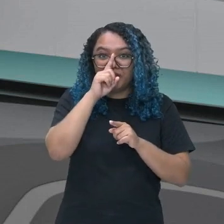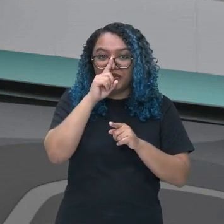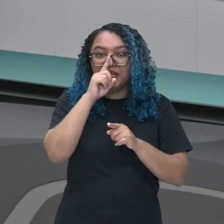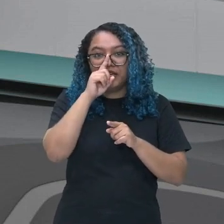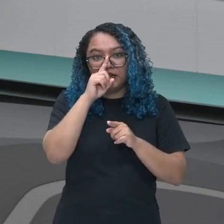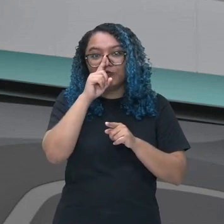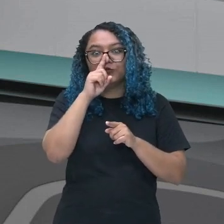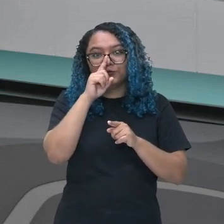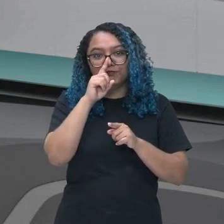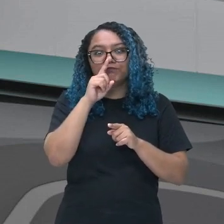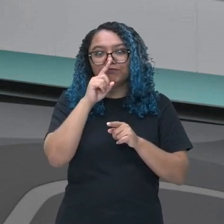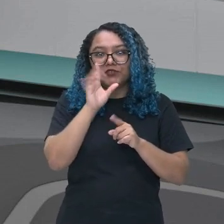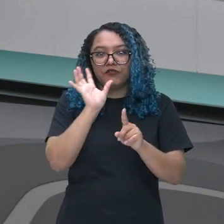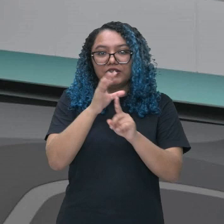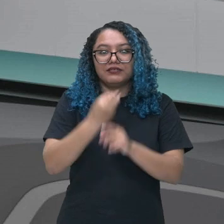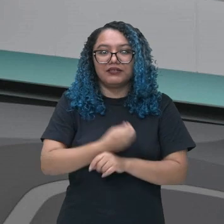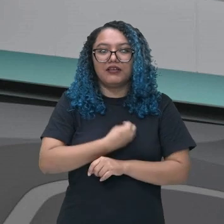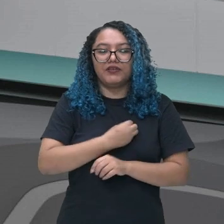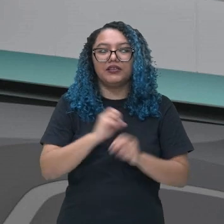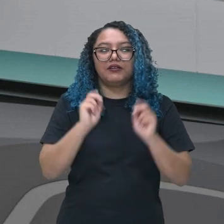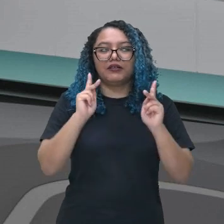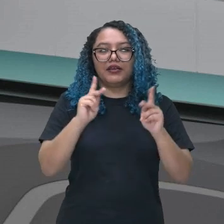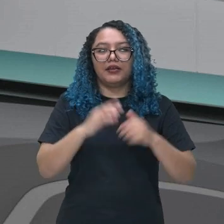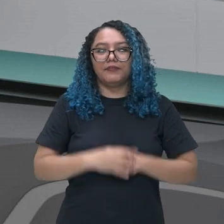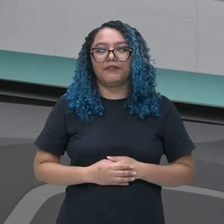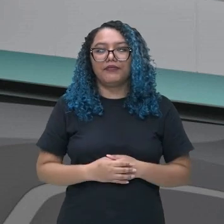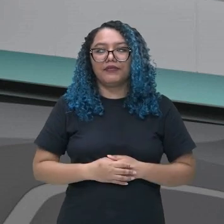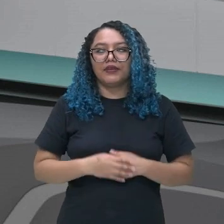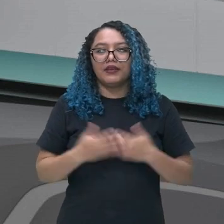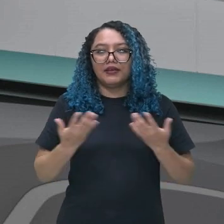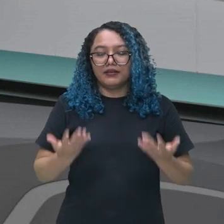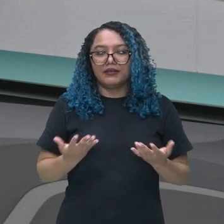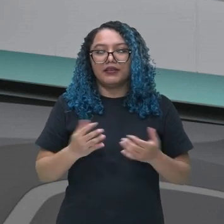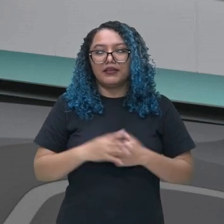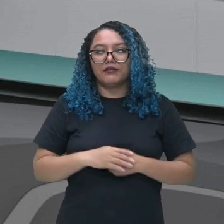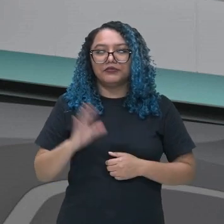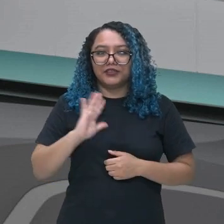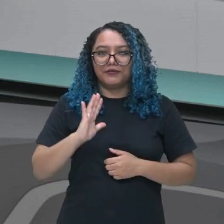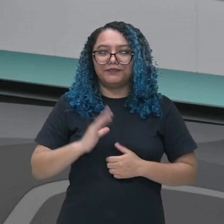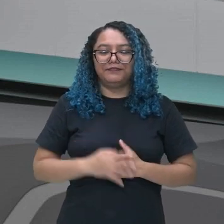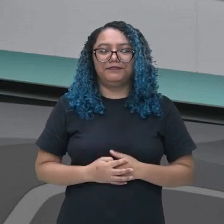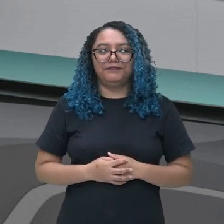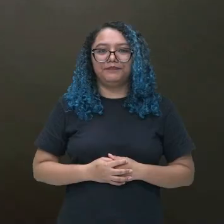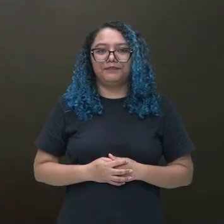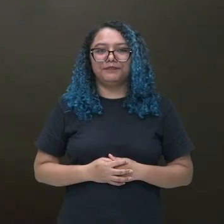pra gente, certinho? Então, é isso, pessoal. A gente se vê.